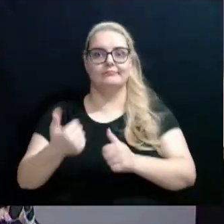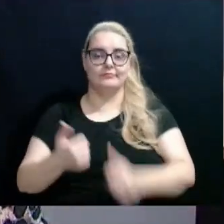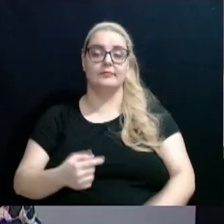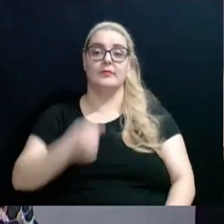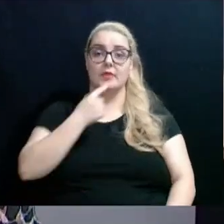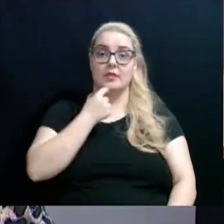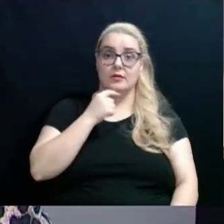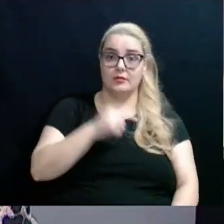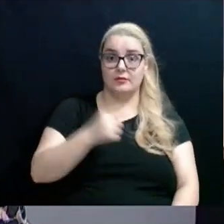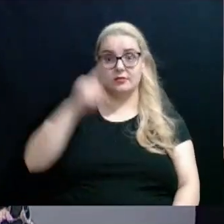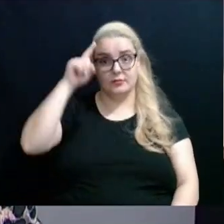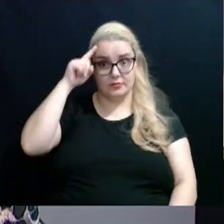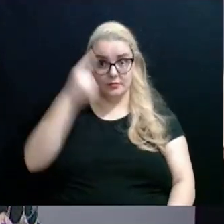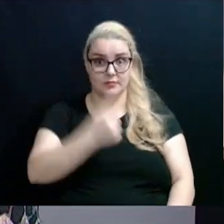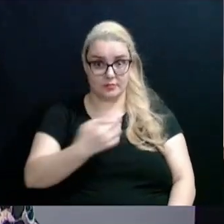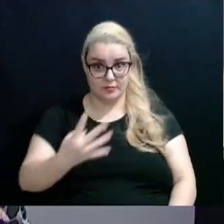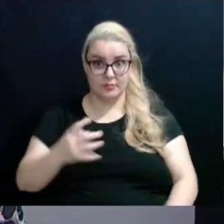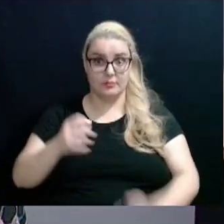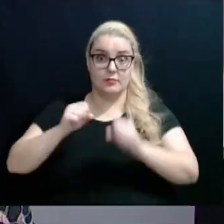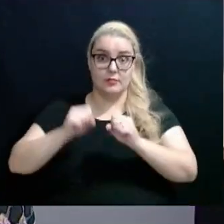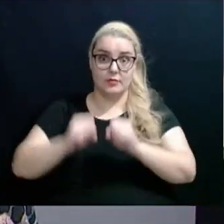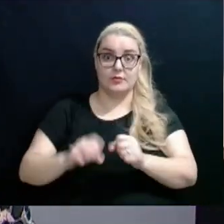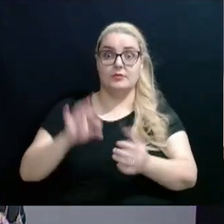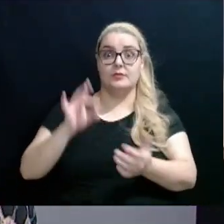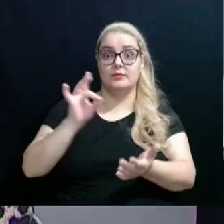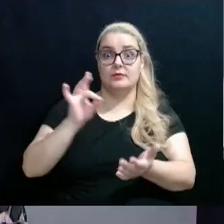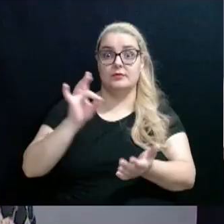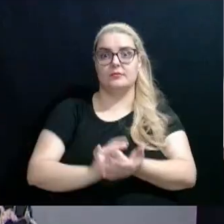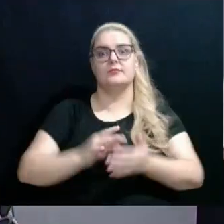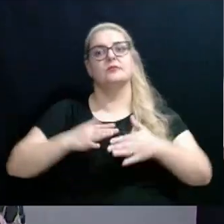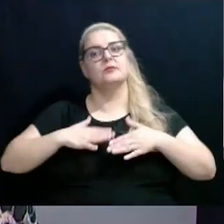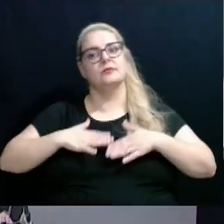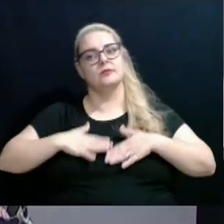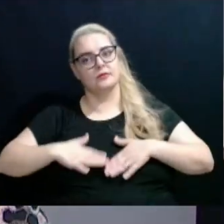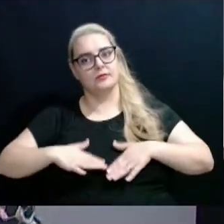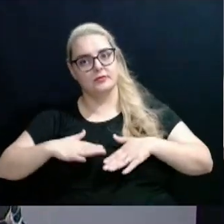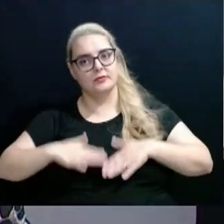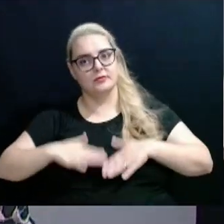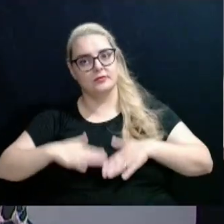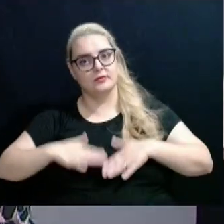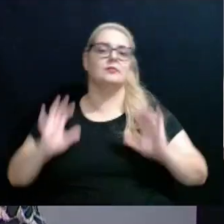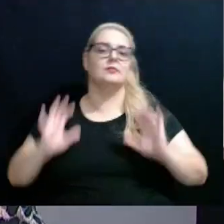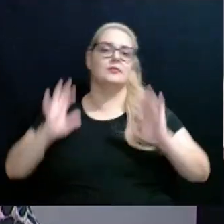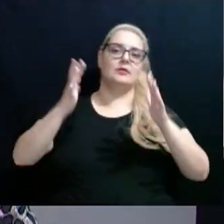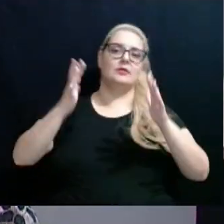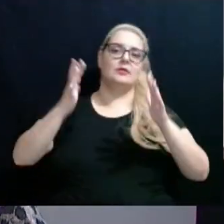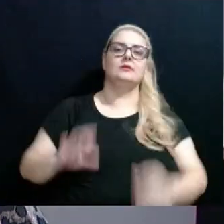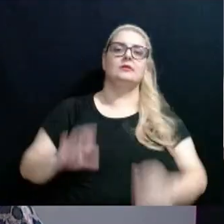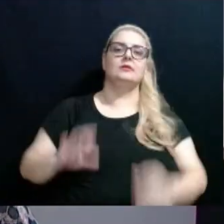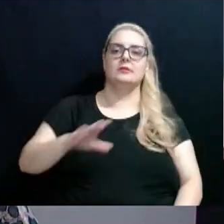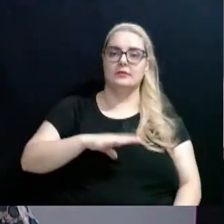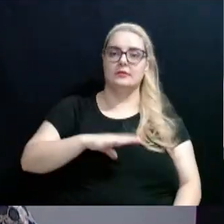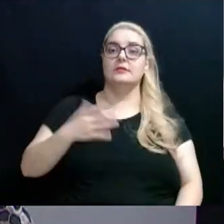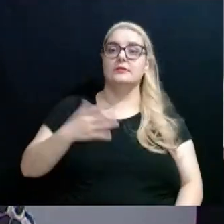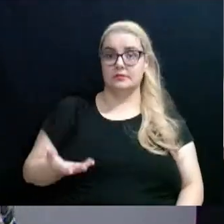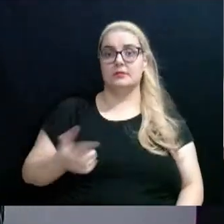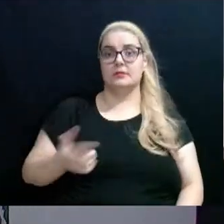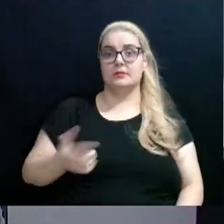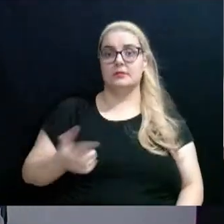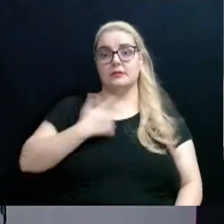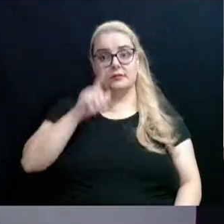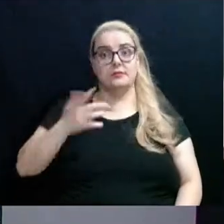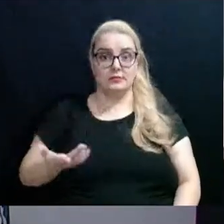dia 14, ele poderia ser de fato um dia de descanso e de celebração na cidade. Então a gente conseguiria que tivesse de